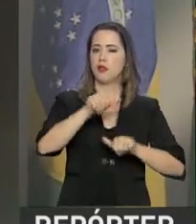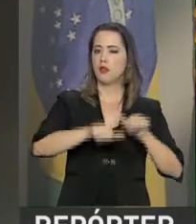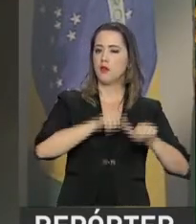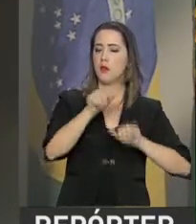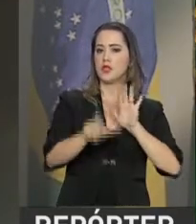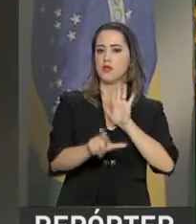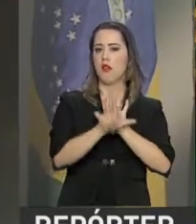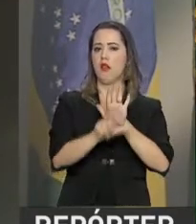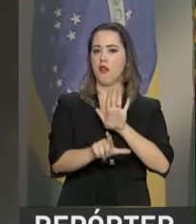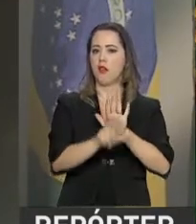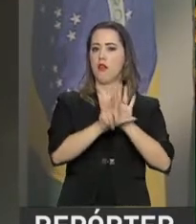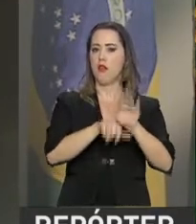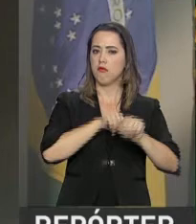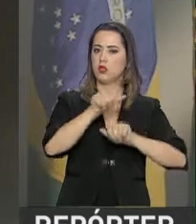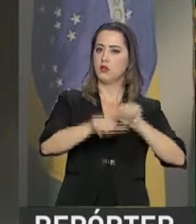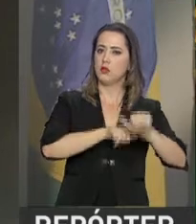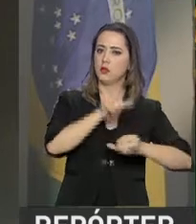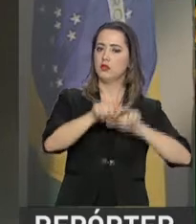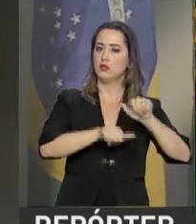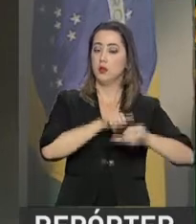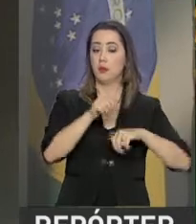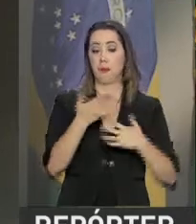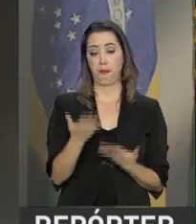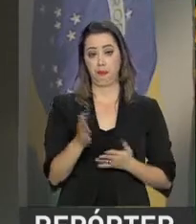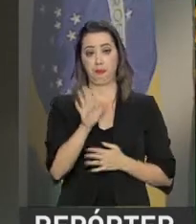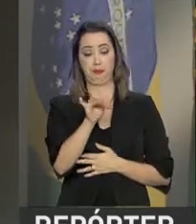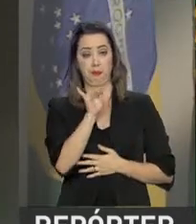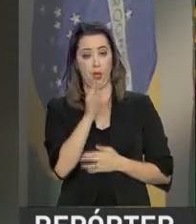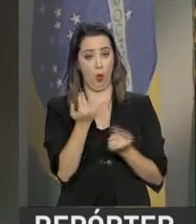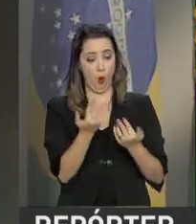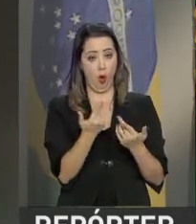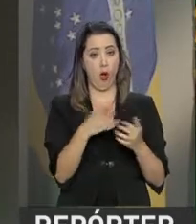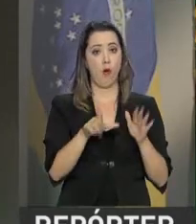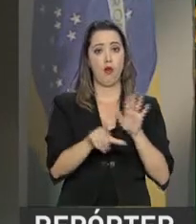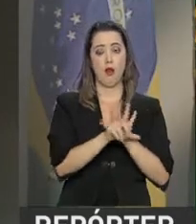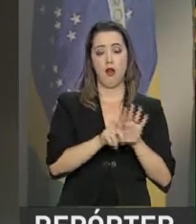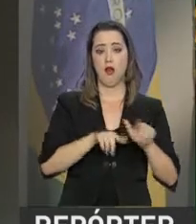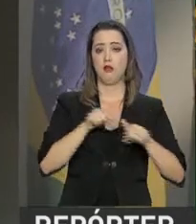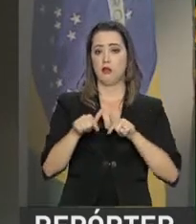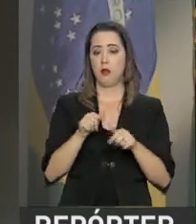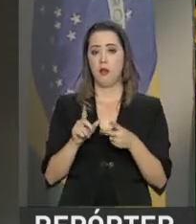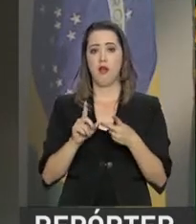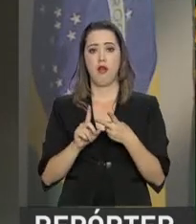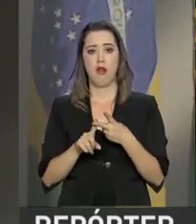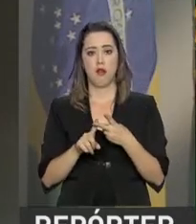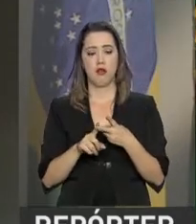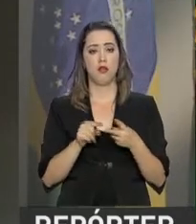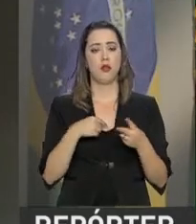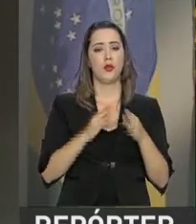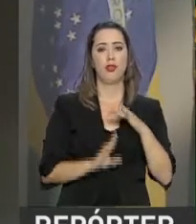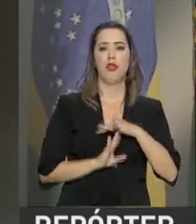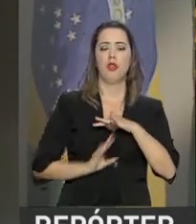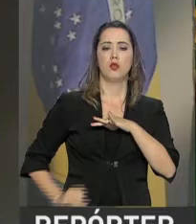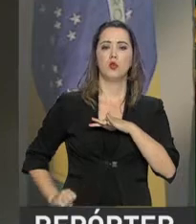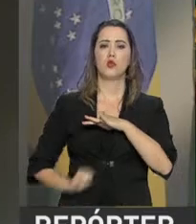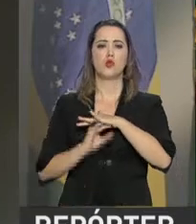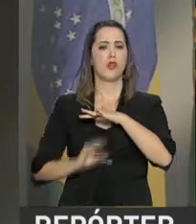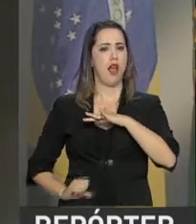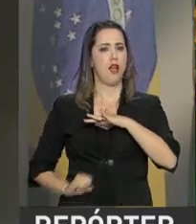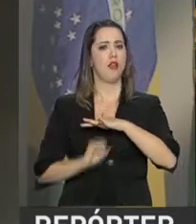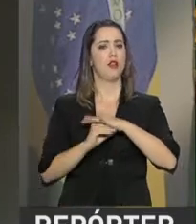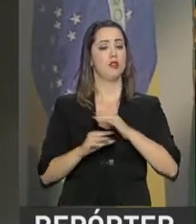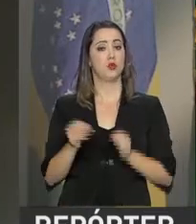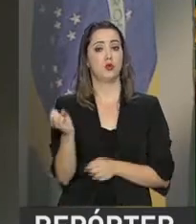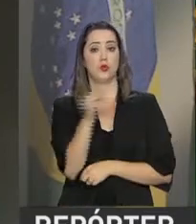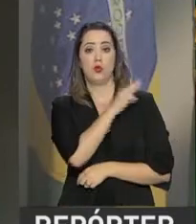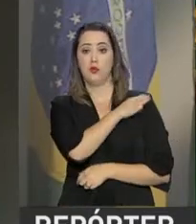toda a legislação brasileira, como fizemos, por exemplo, com a modernização trabalhista, como fizemos com o teto dos gastos públicos, como fizemos com a reforma do